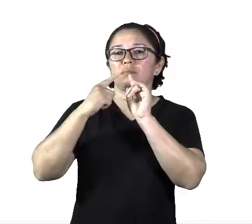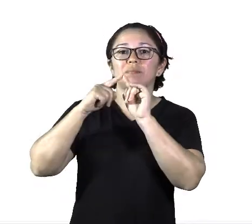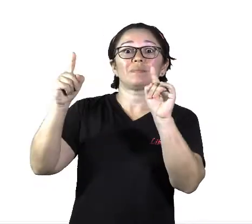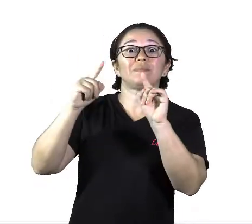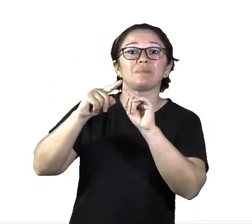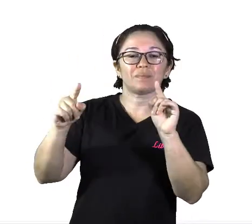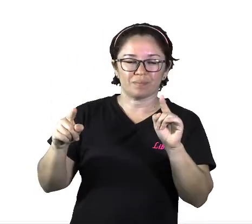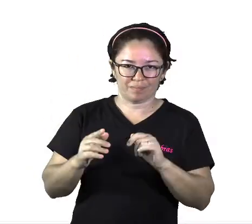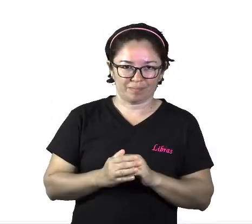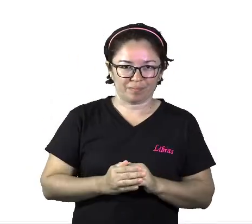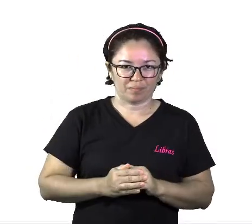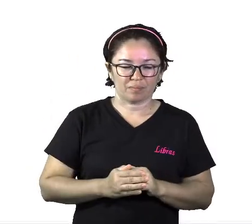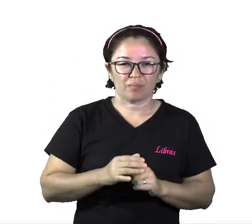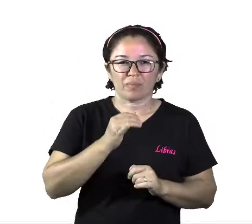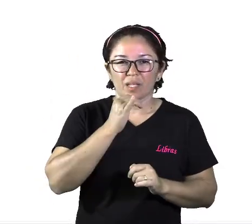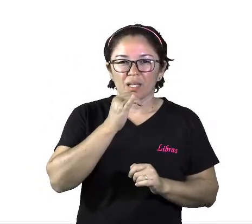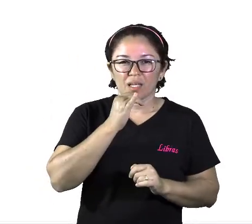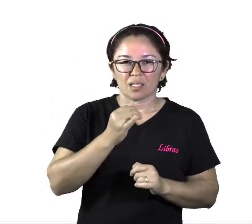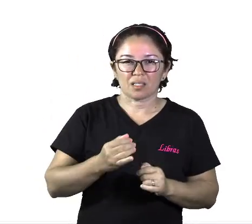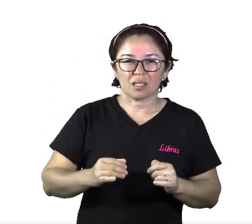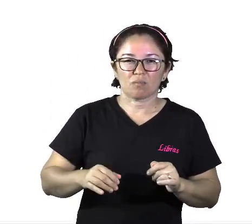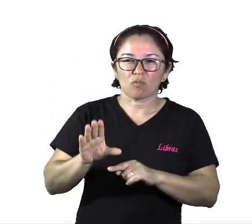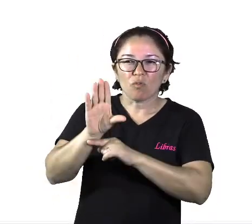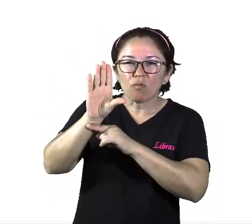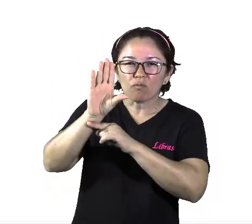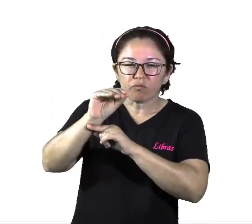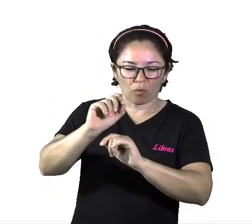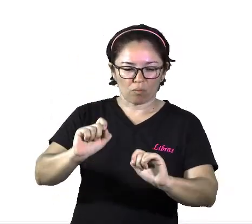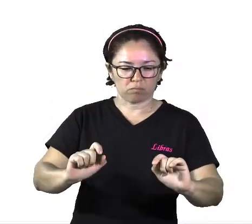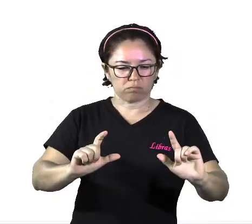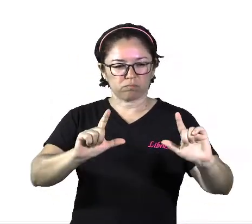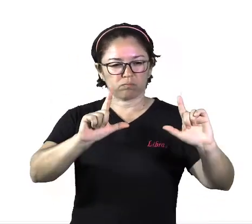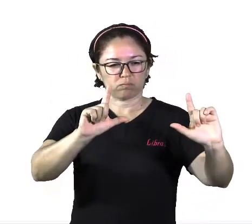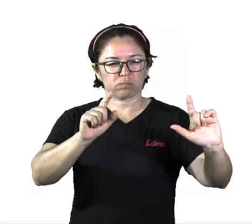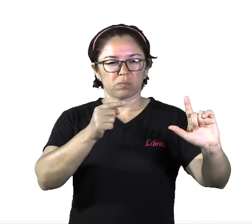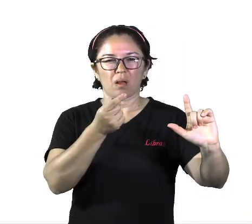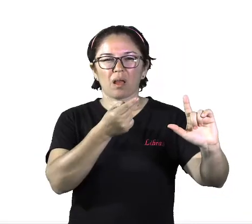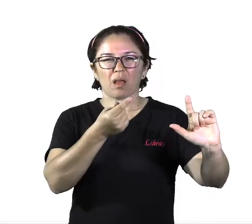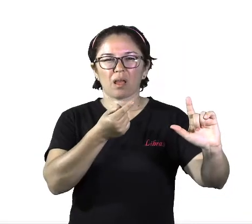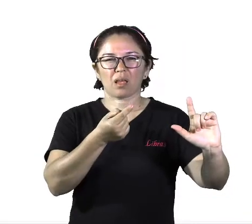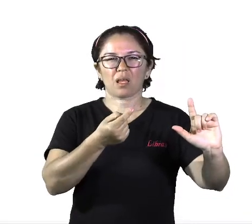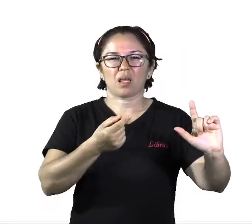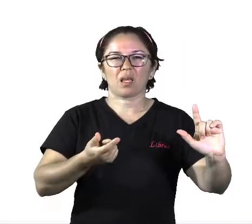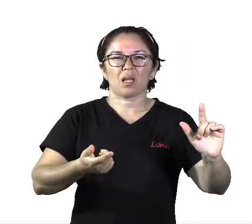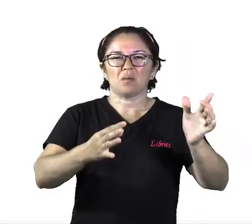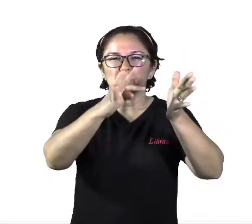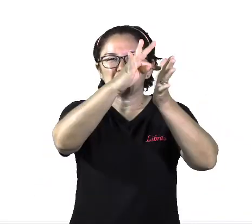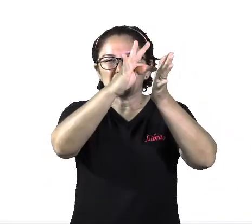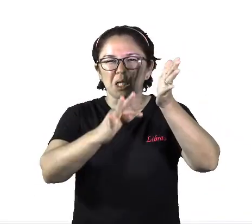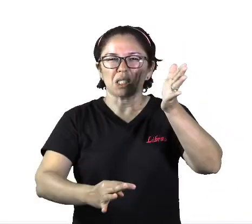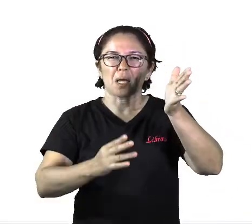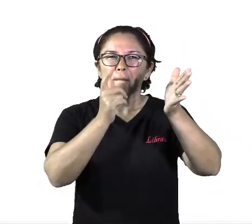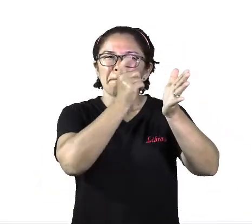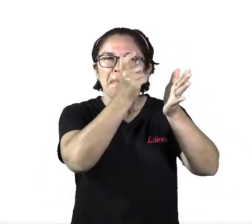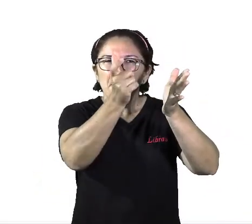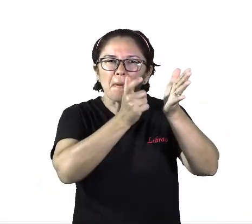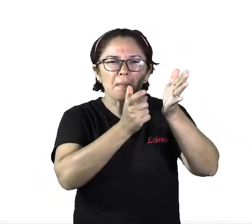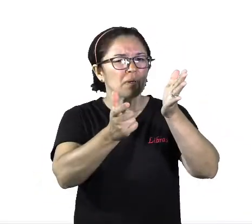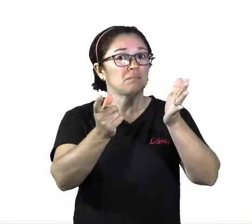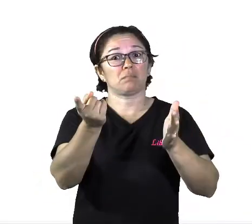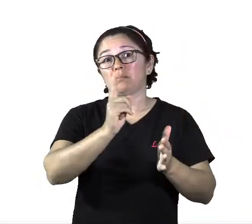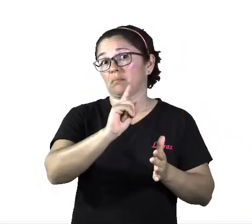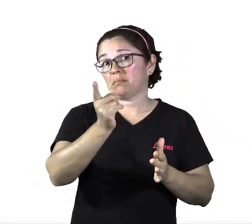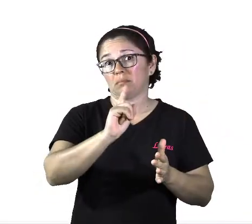realizada não por meio de textos, mas através de quê? De imagens, sendo algo que também acontece